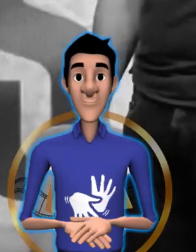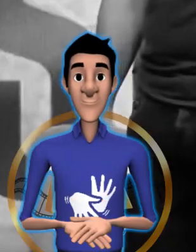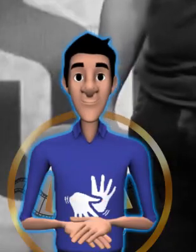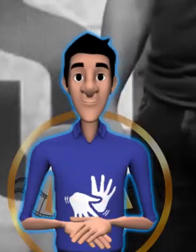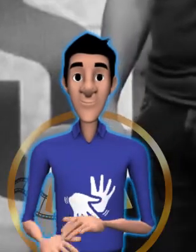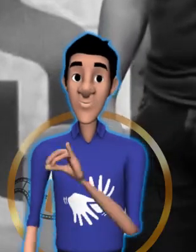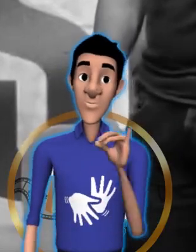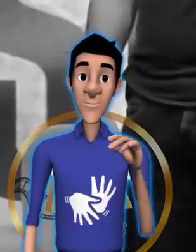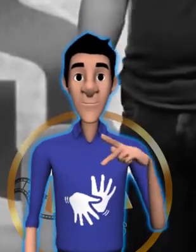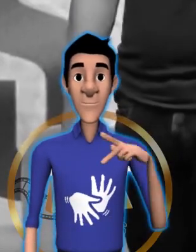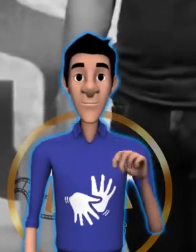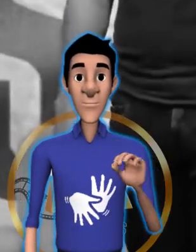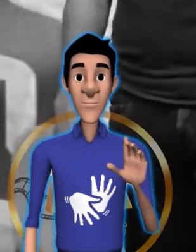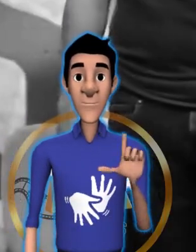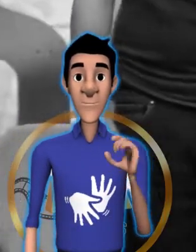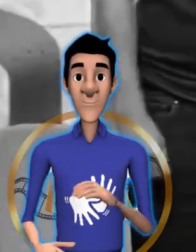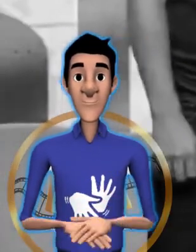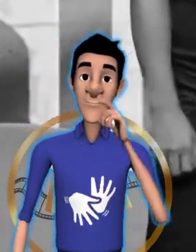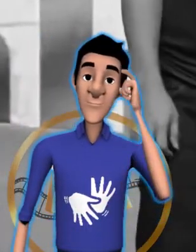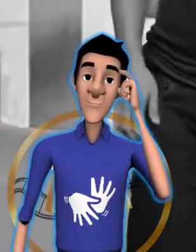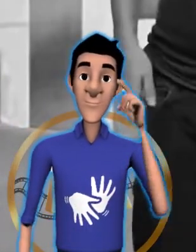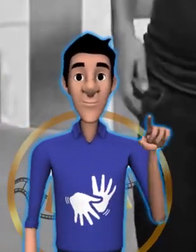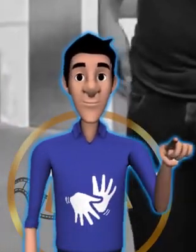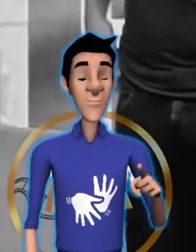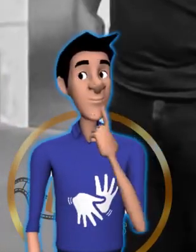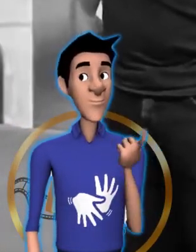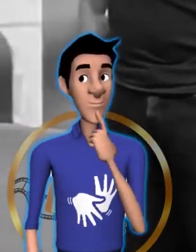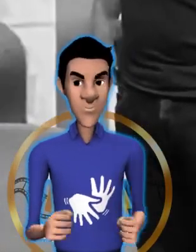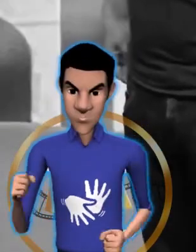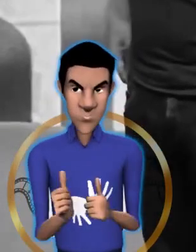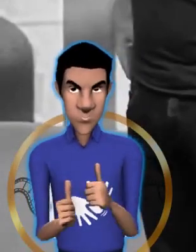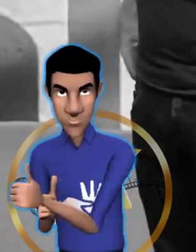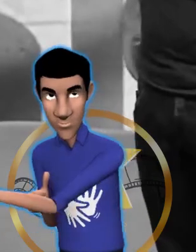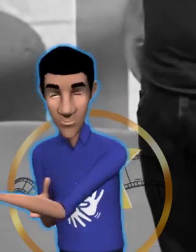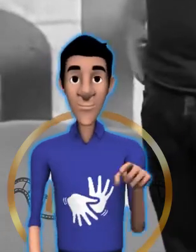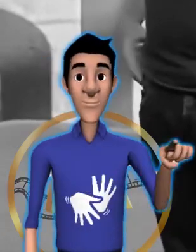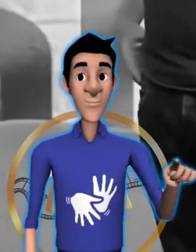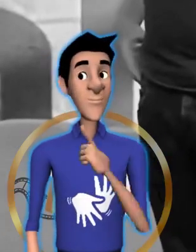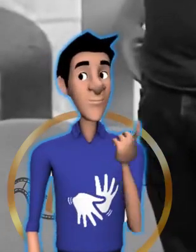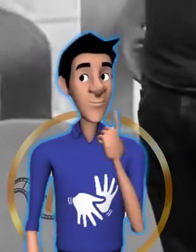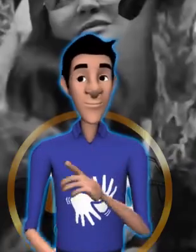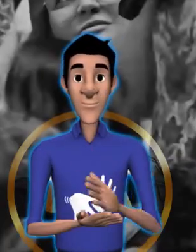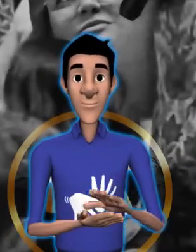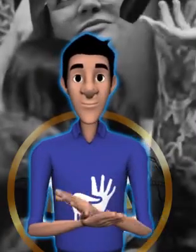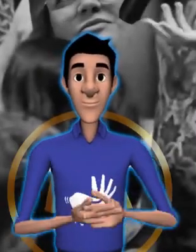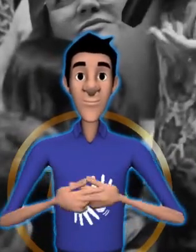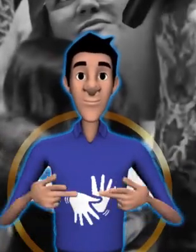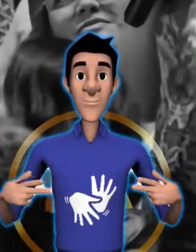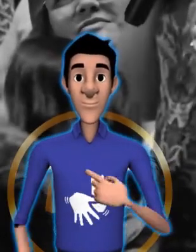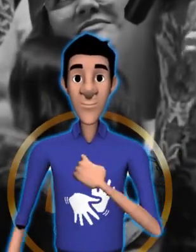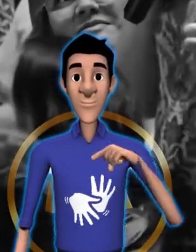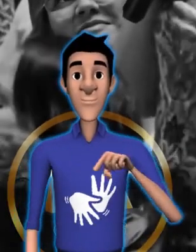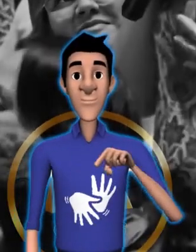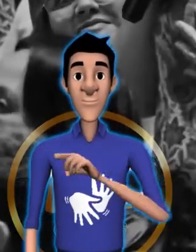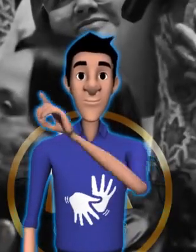Oi, Pablo. Eu acho que você falou de corrida, você falou de algumas coisas que eu estou